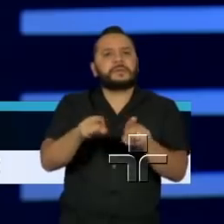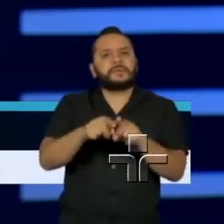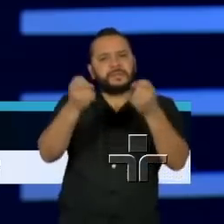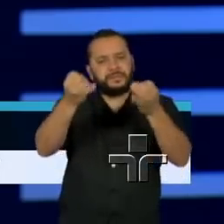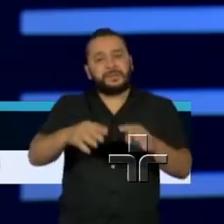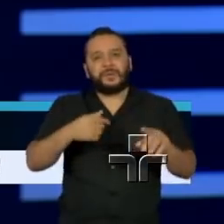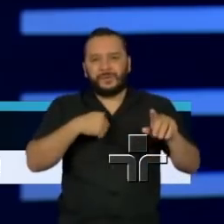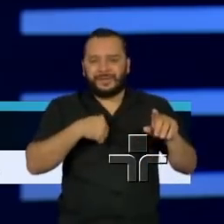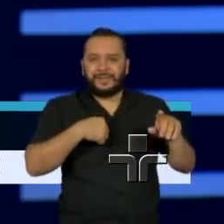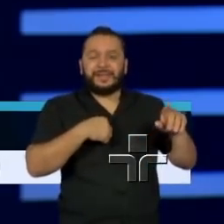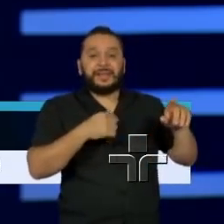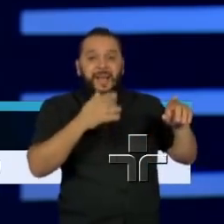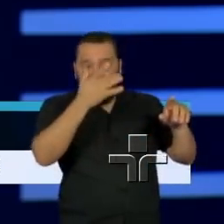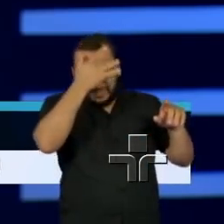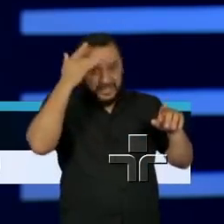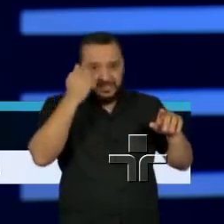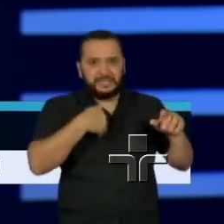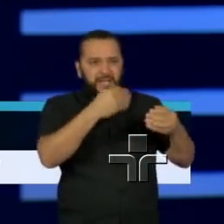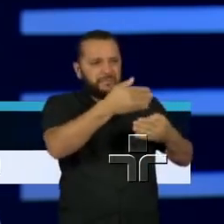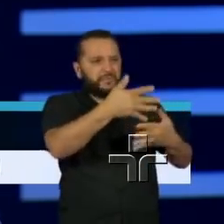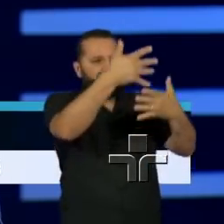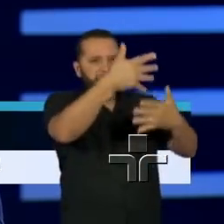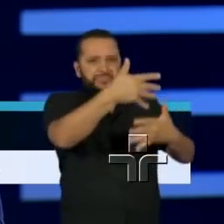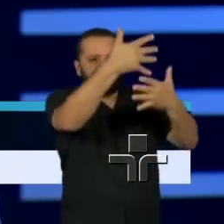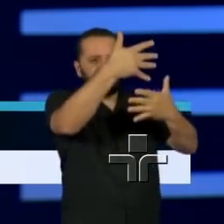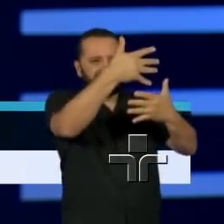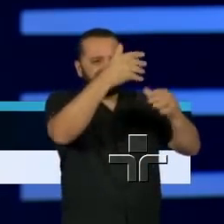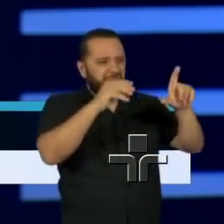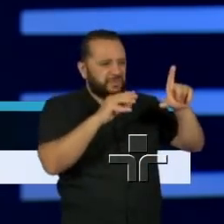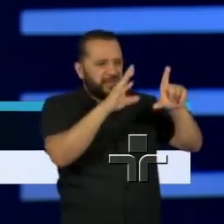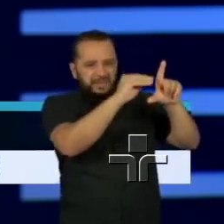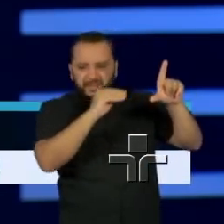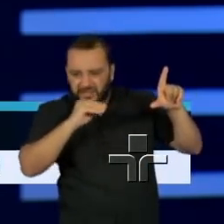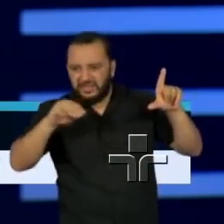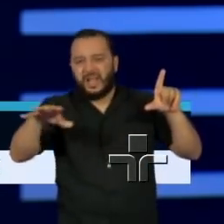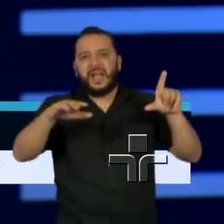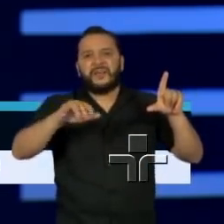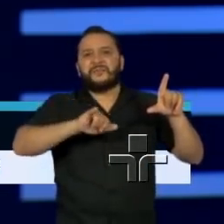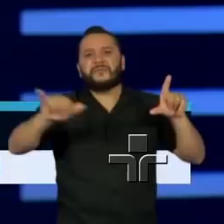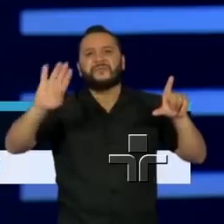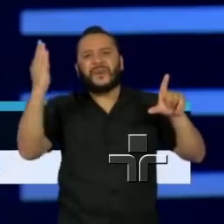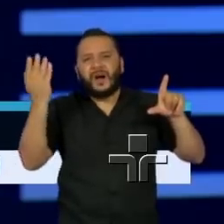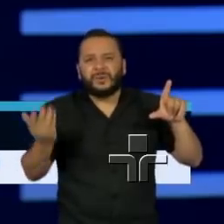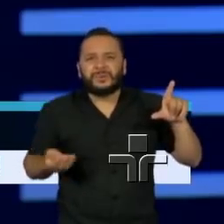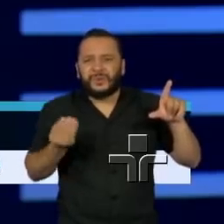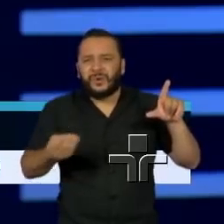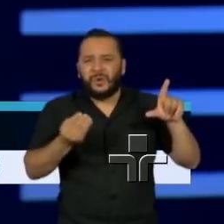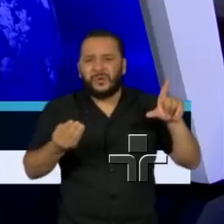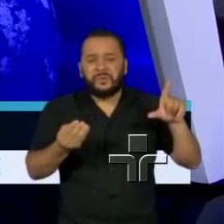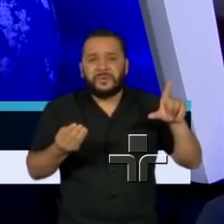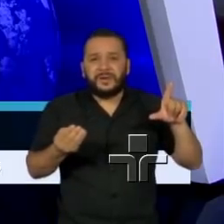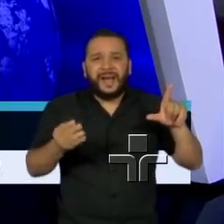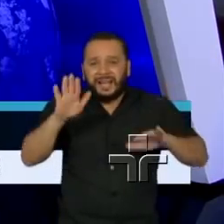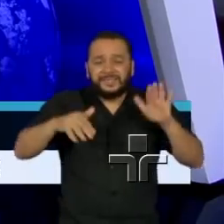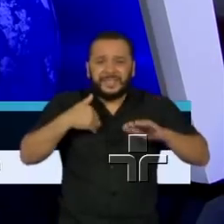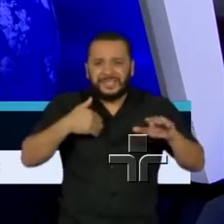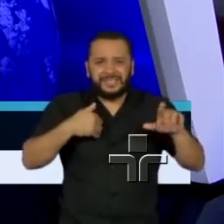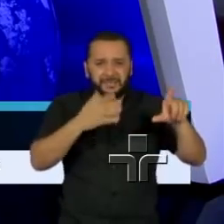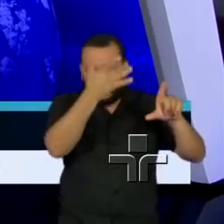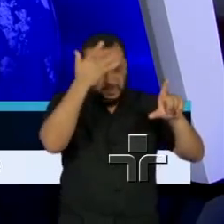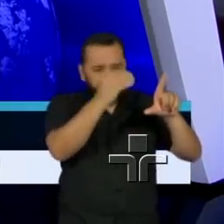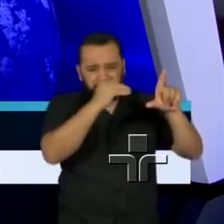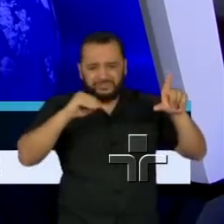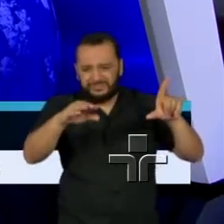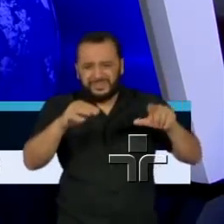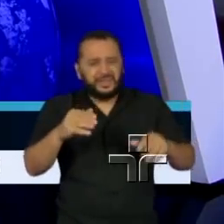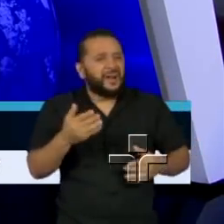compartilhar. Tem coisas que você recebe, você vê que é falso. Você fala, como é? Tem vezes que eu respondia para a pessoa, falava, pô, tá na cara. Aí depois eu perdi a